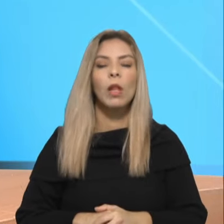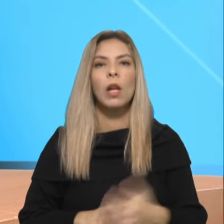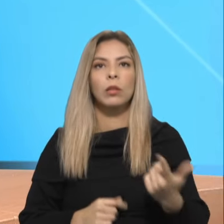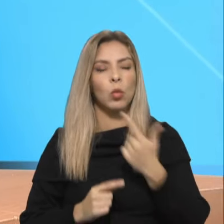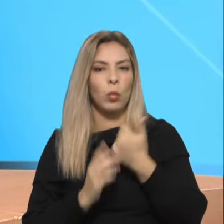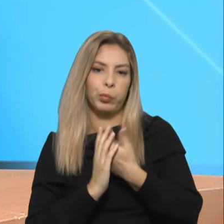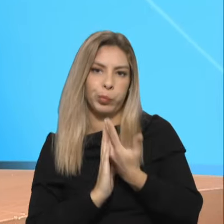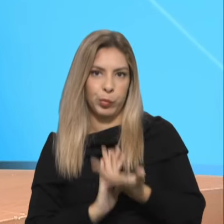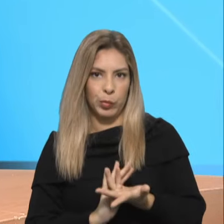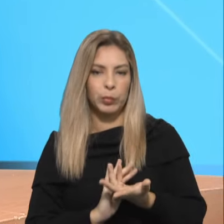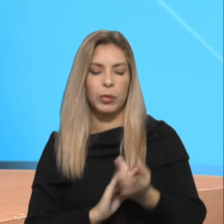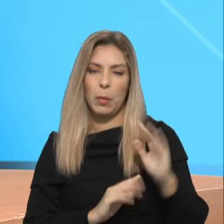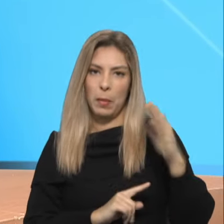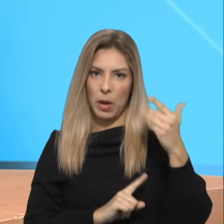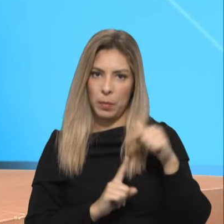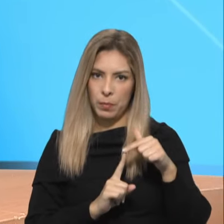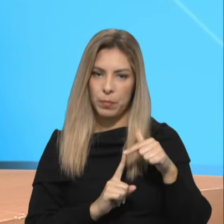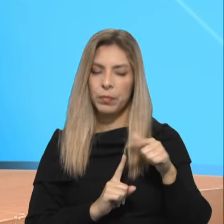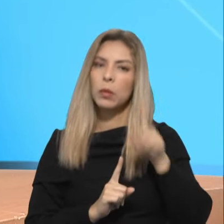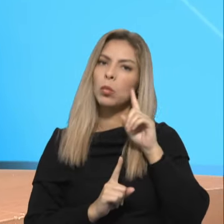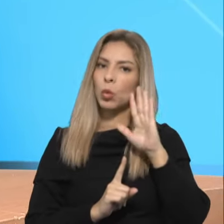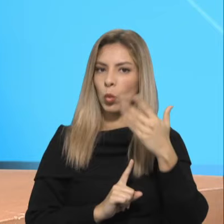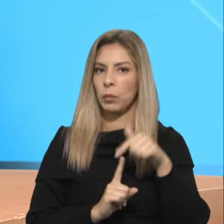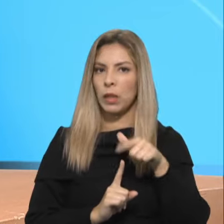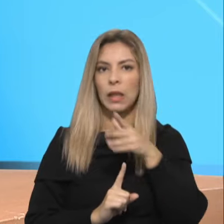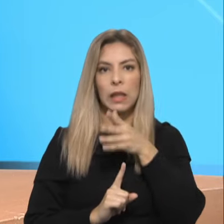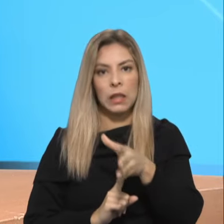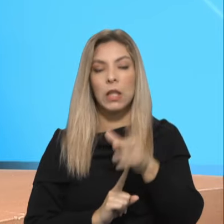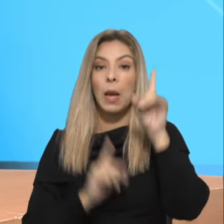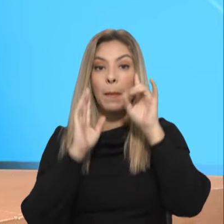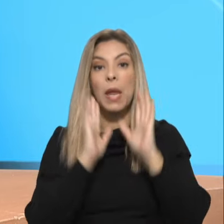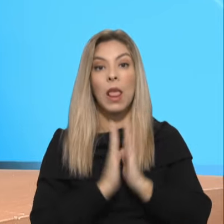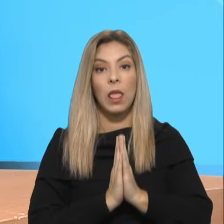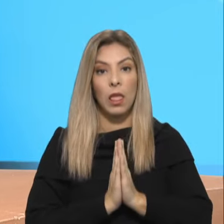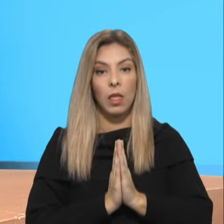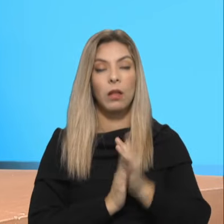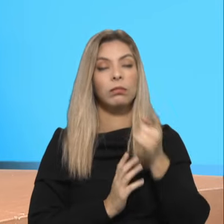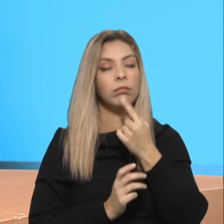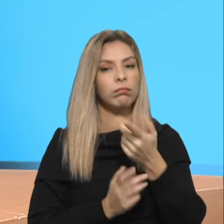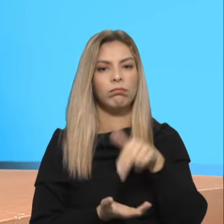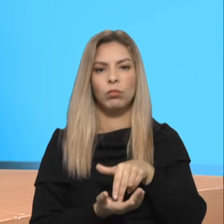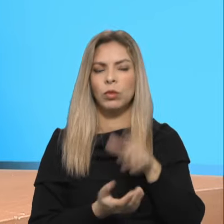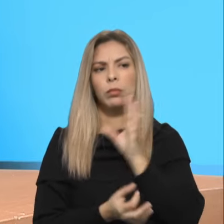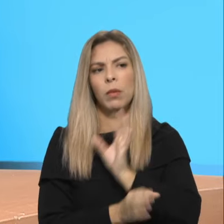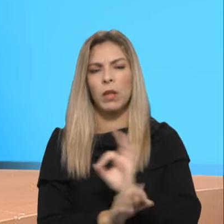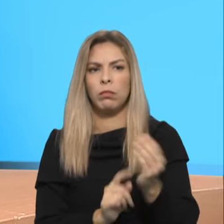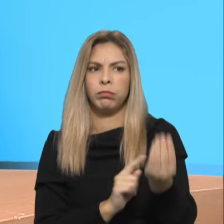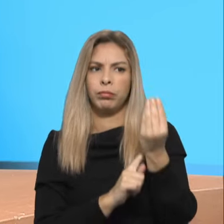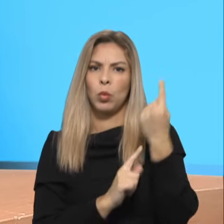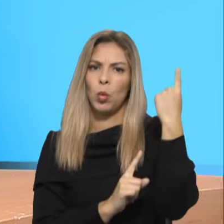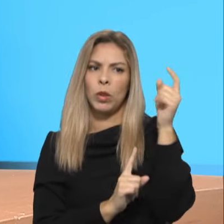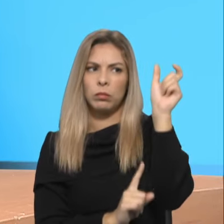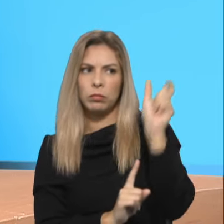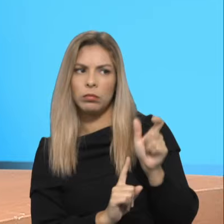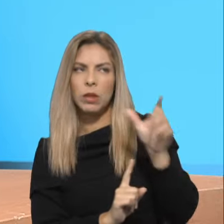primeira das quais, e talvez a mais importante, é dizer que Maria tem uma posição extraordinária e única no mistério de Jesus